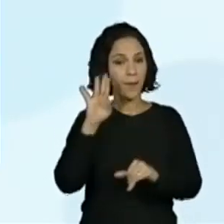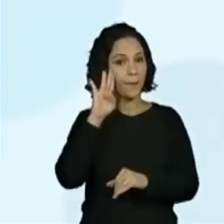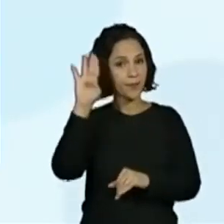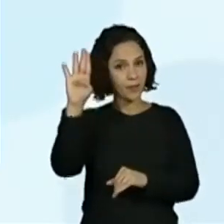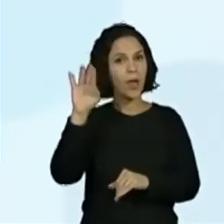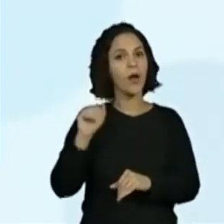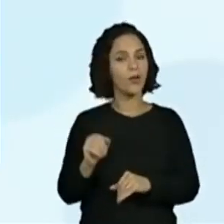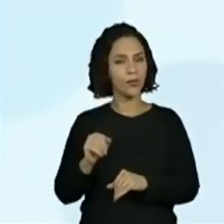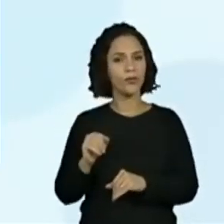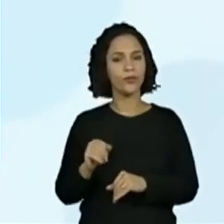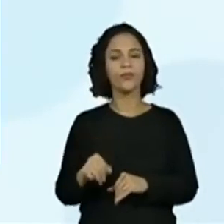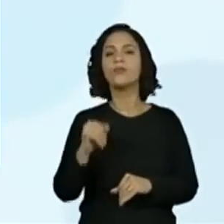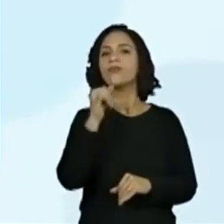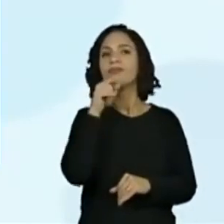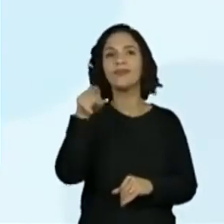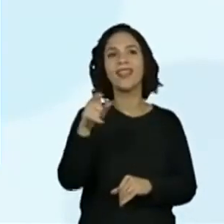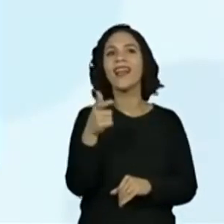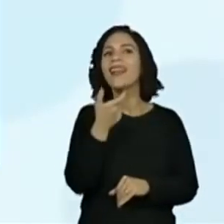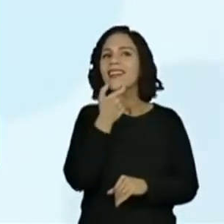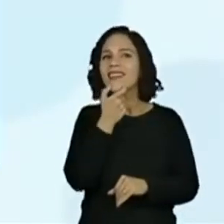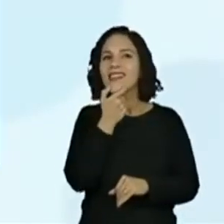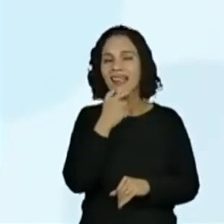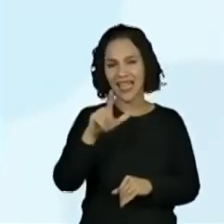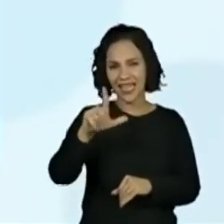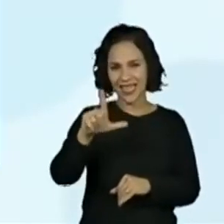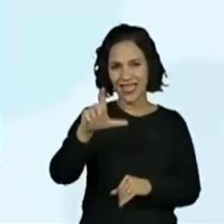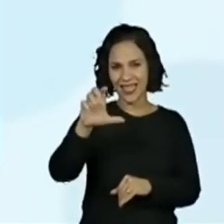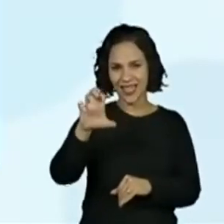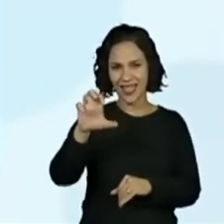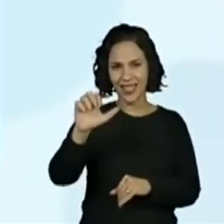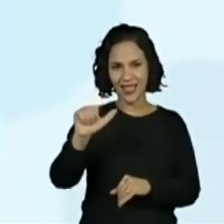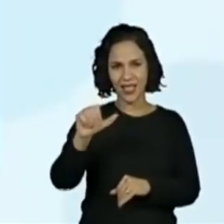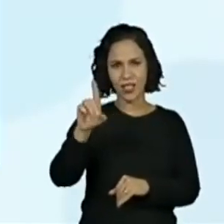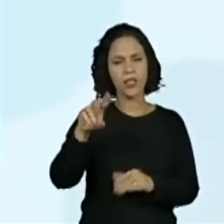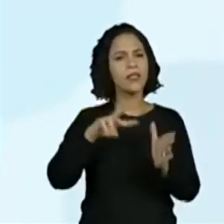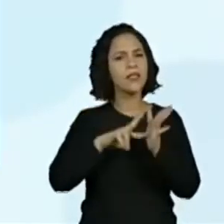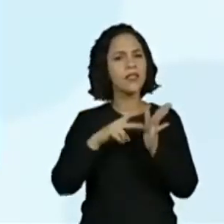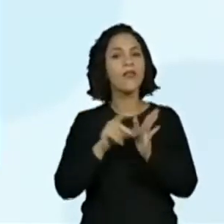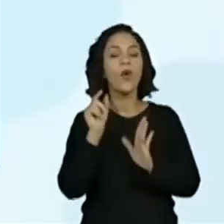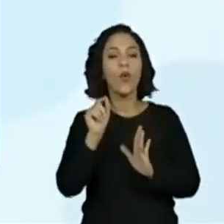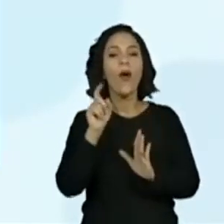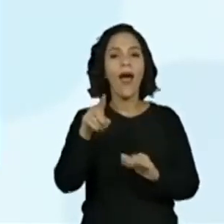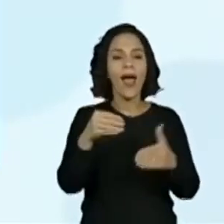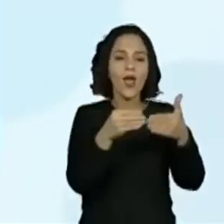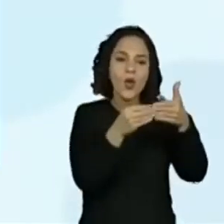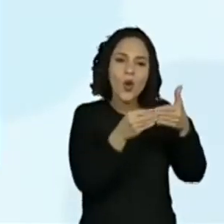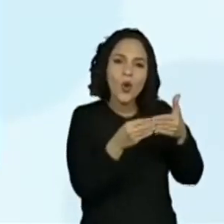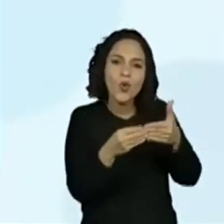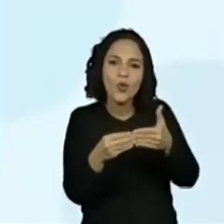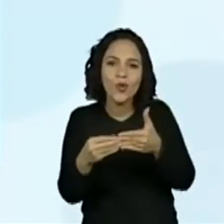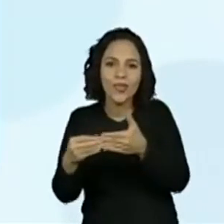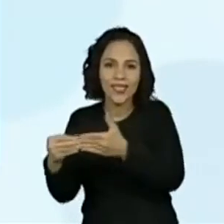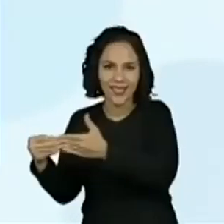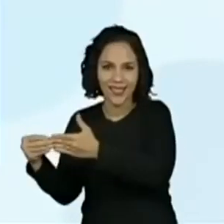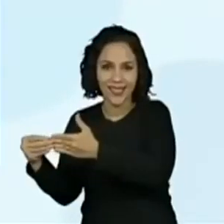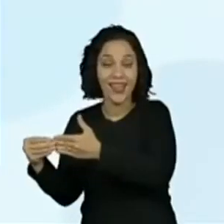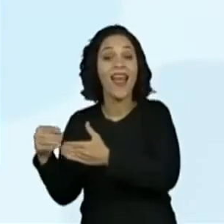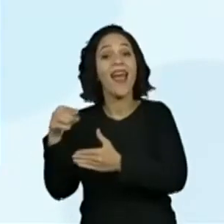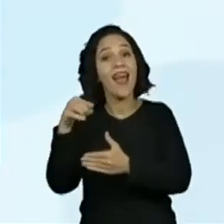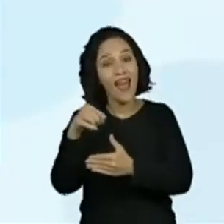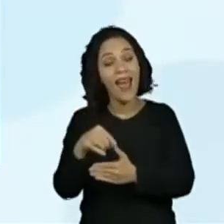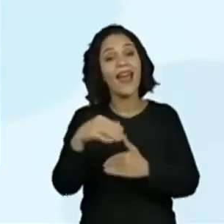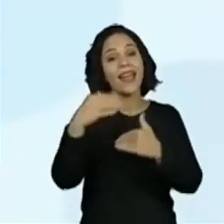importantes. Na língua inglesa, a palavra lead significa conduzir e é justamente o que